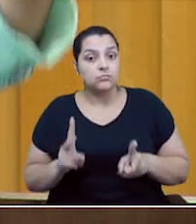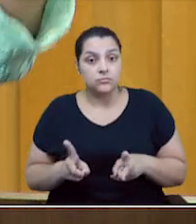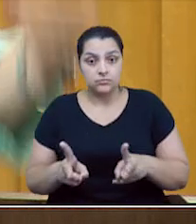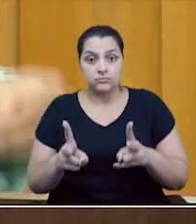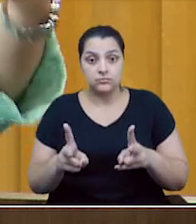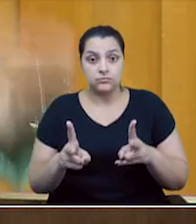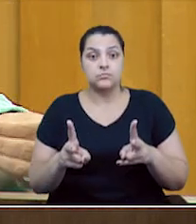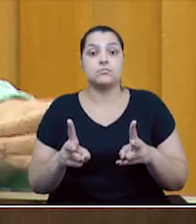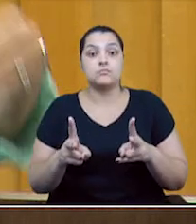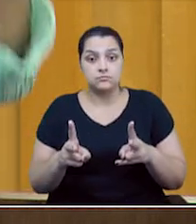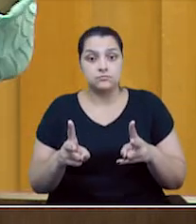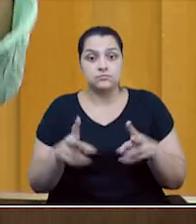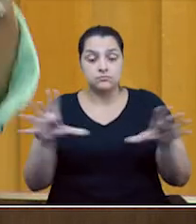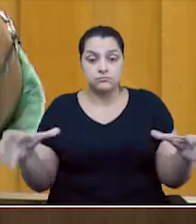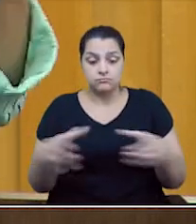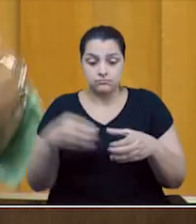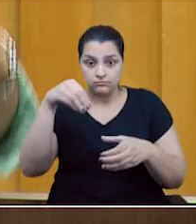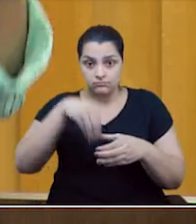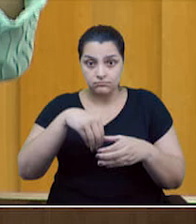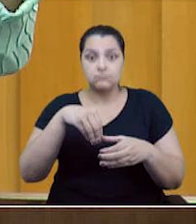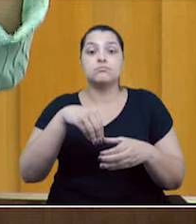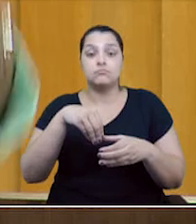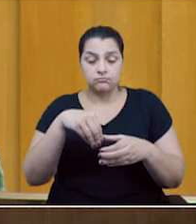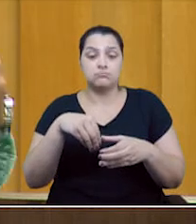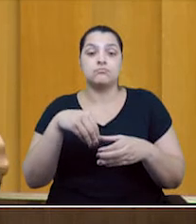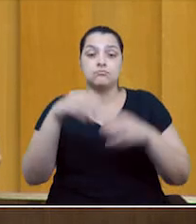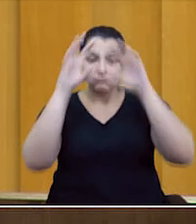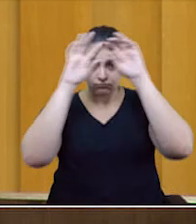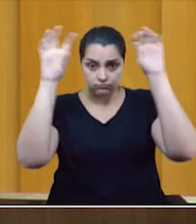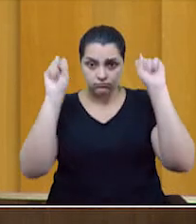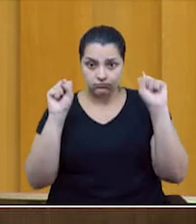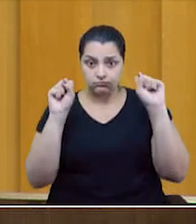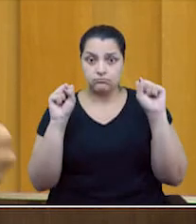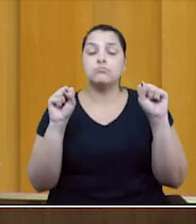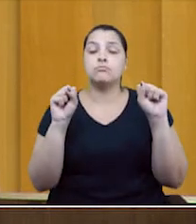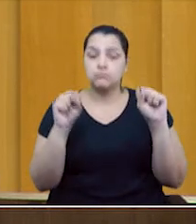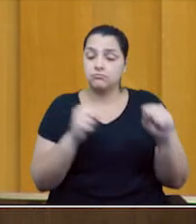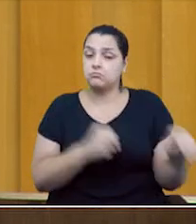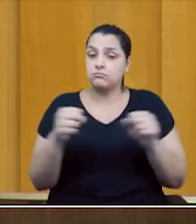sítio, de um tribunal, se está dentro de todo o Poder Judiciário,